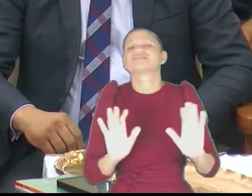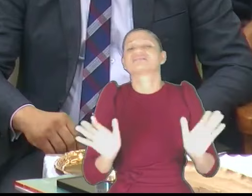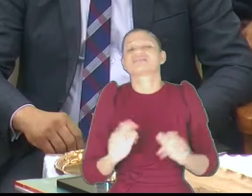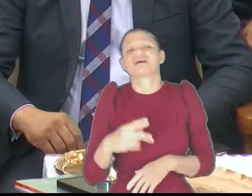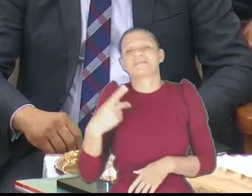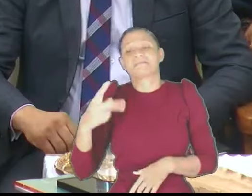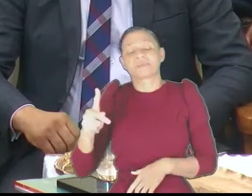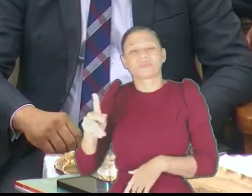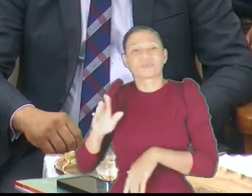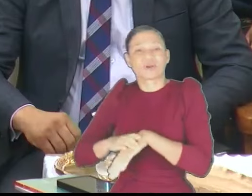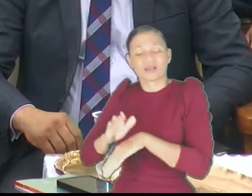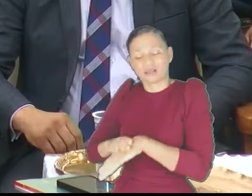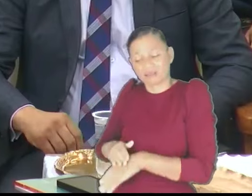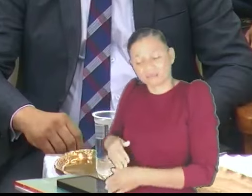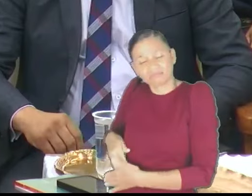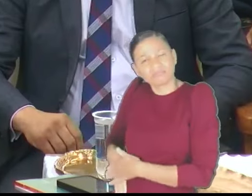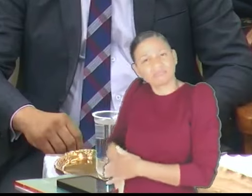dos crentes.